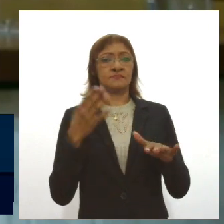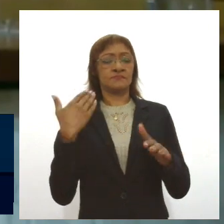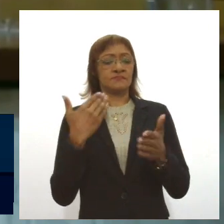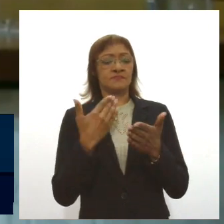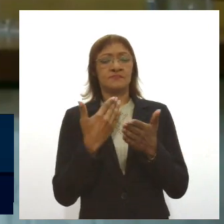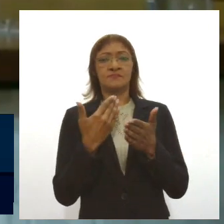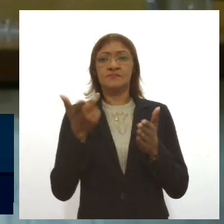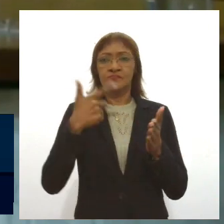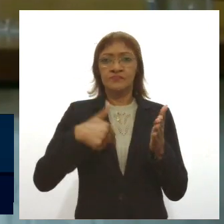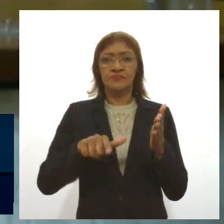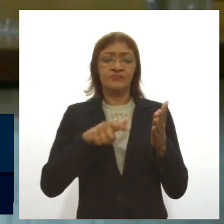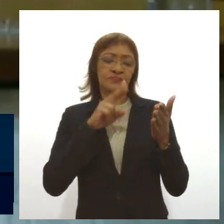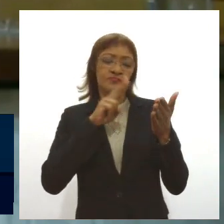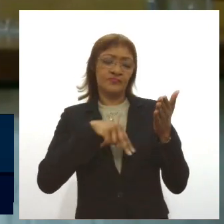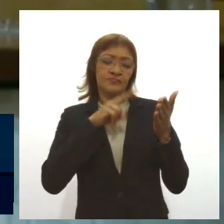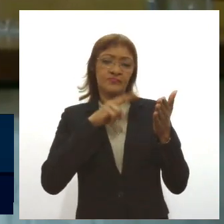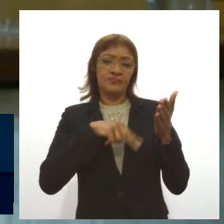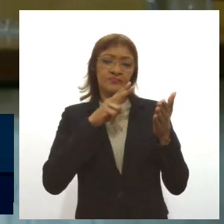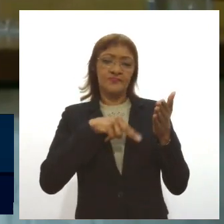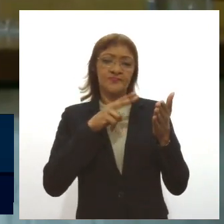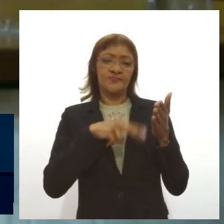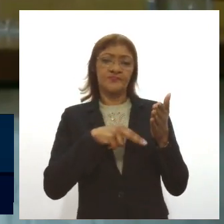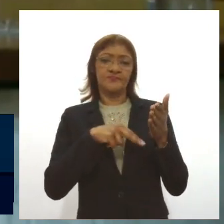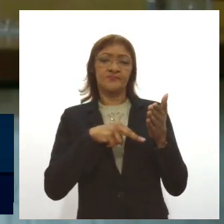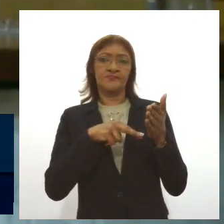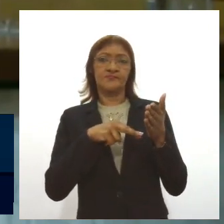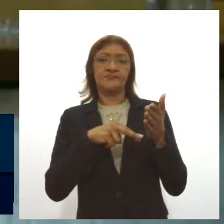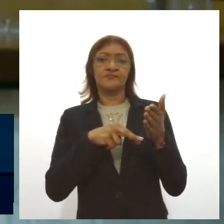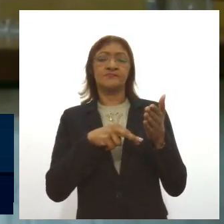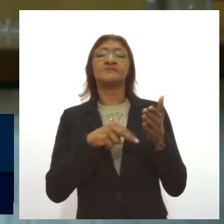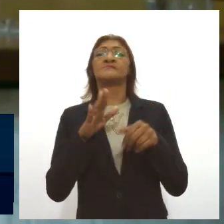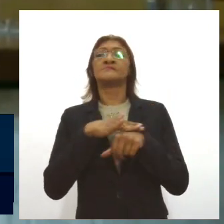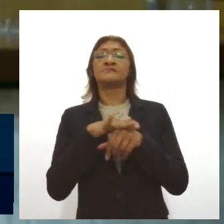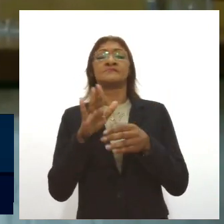estudei mais uma vez a matéria, conversei